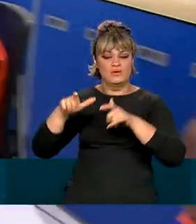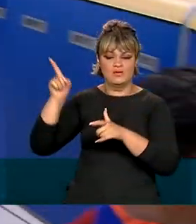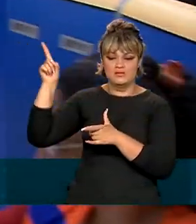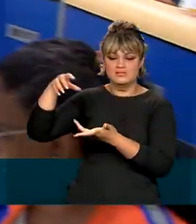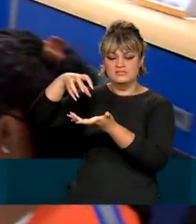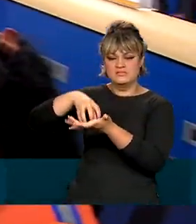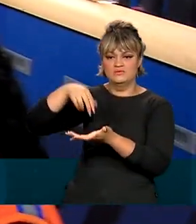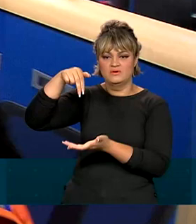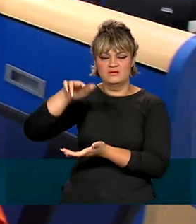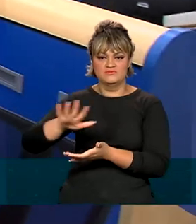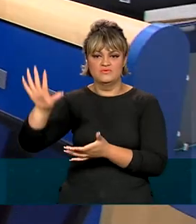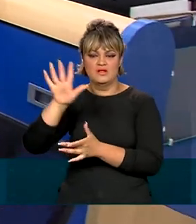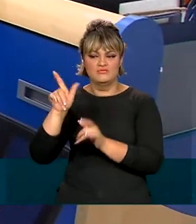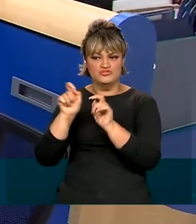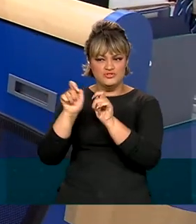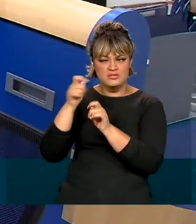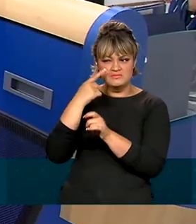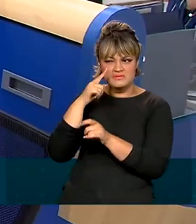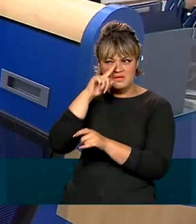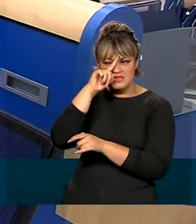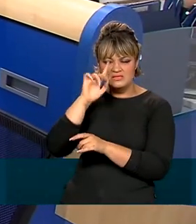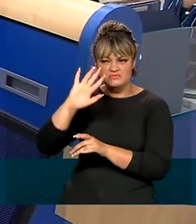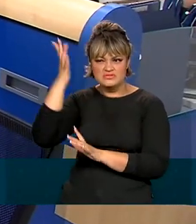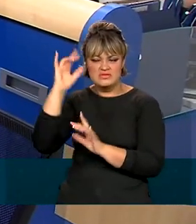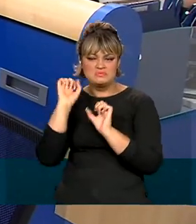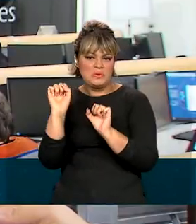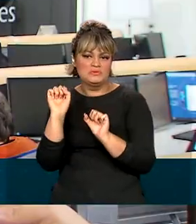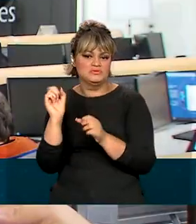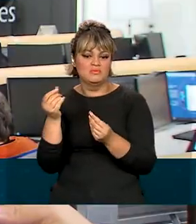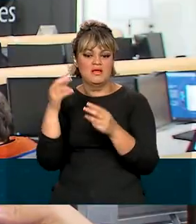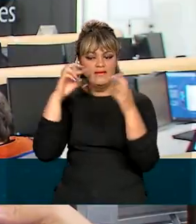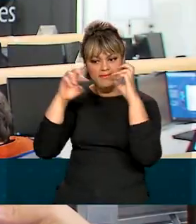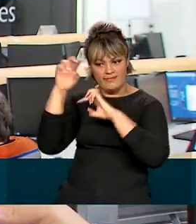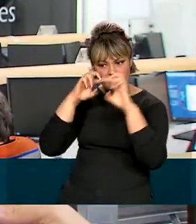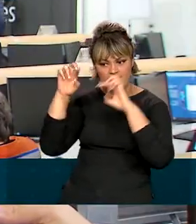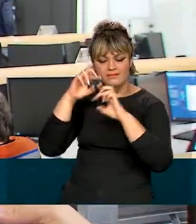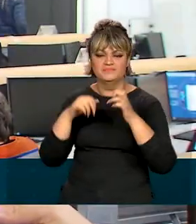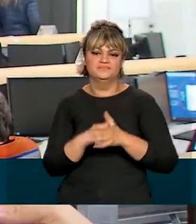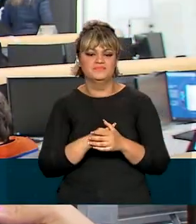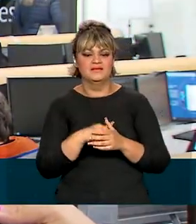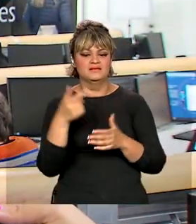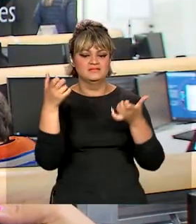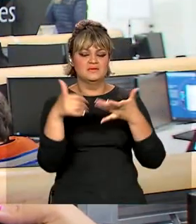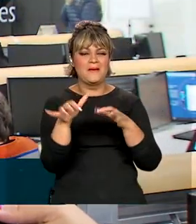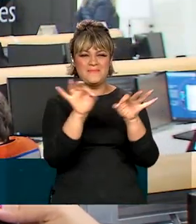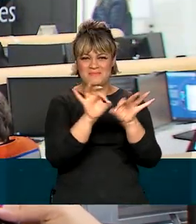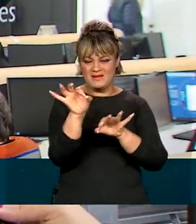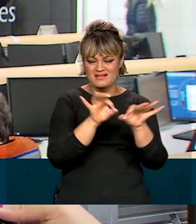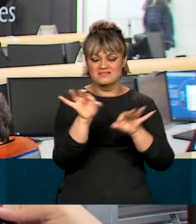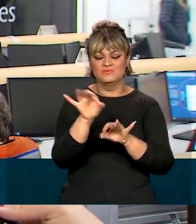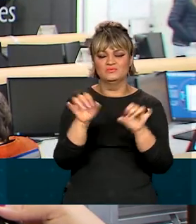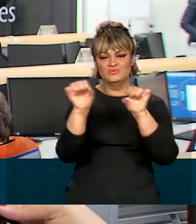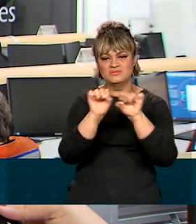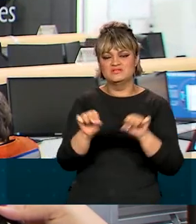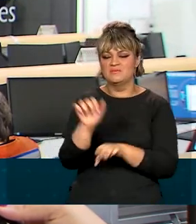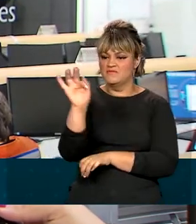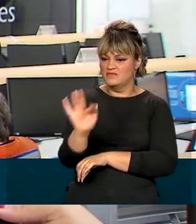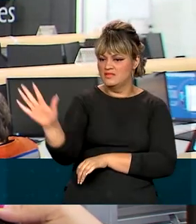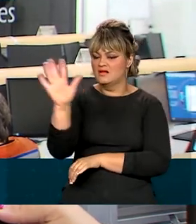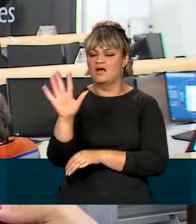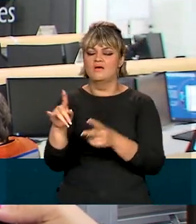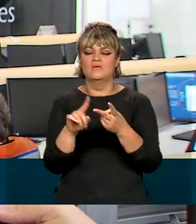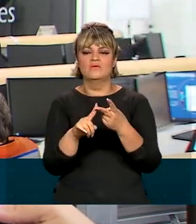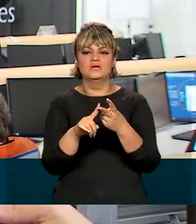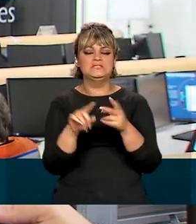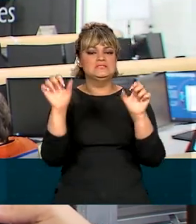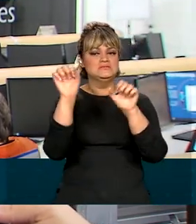Nacional de Gerenciamento de Riscos e Desastres. As agendas de preparação que envolvem tanto o sistema federal quanto